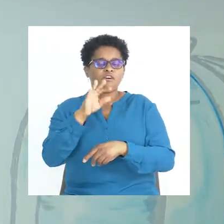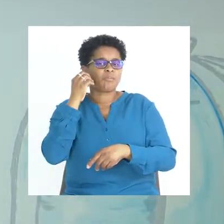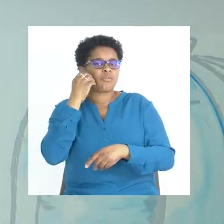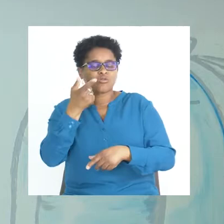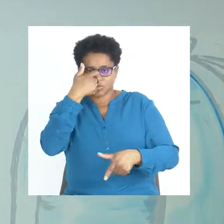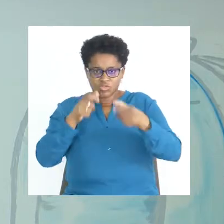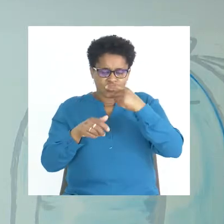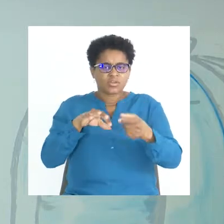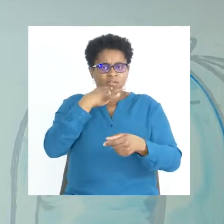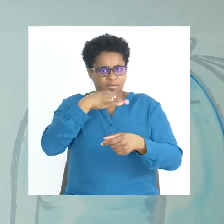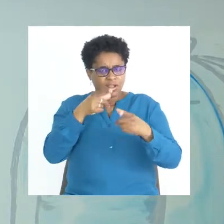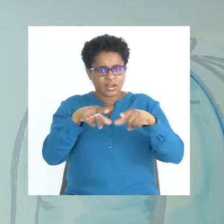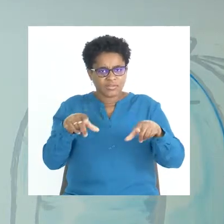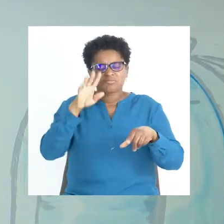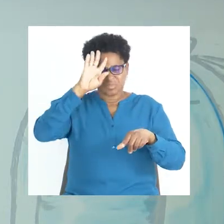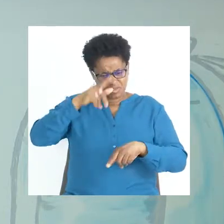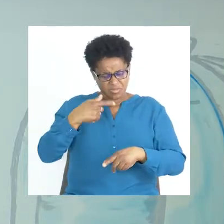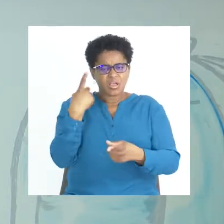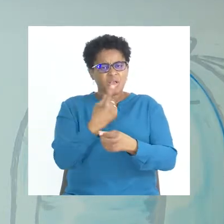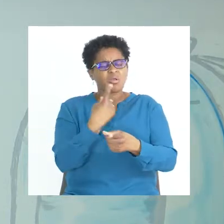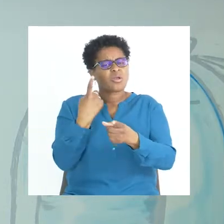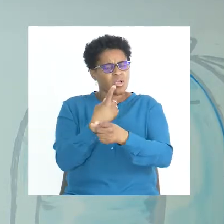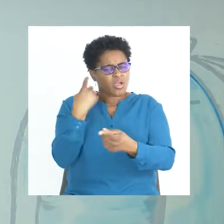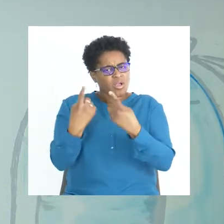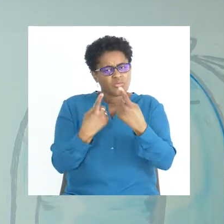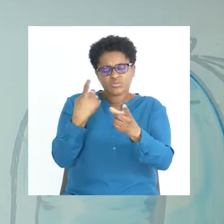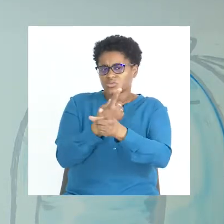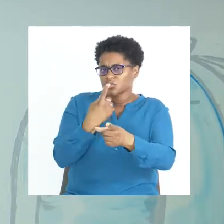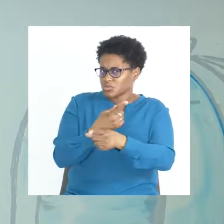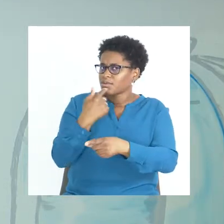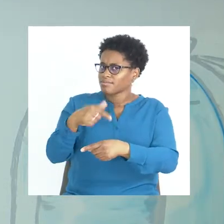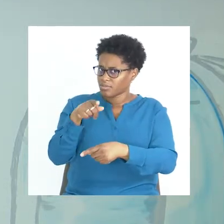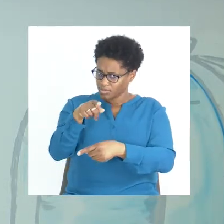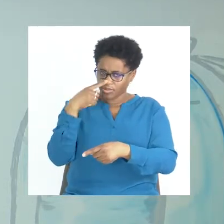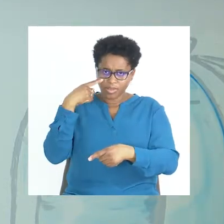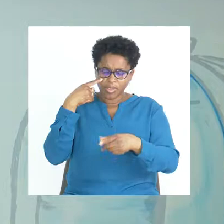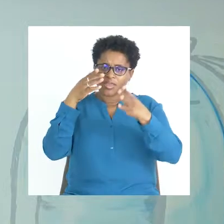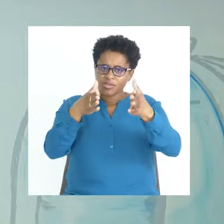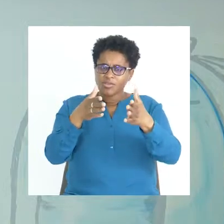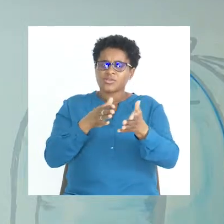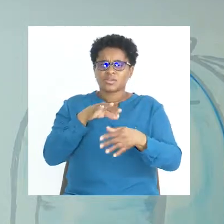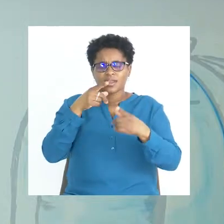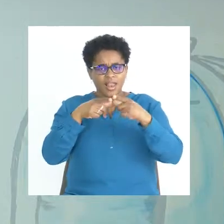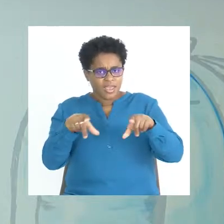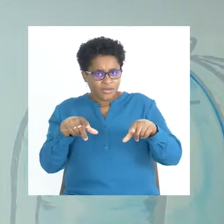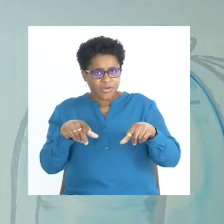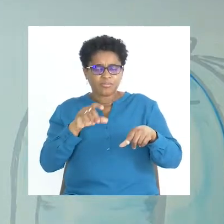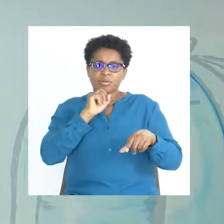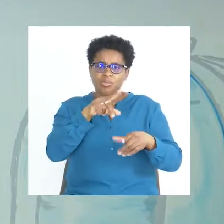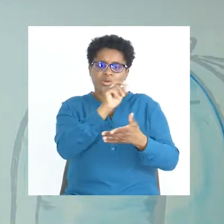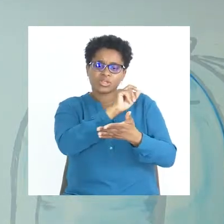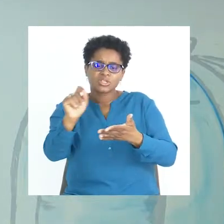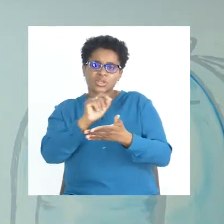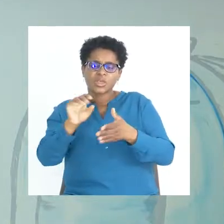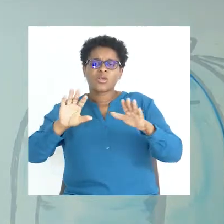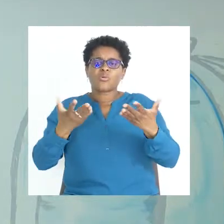utilizam a língua, ok? Tendo em conta alguns elementos que tens que ter atenção no uso da língua para